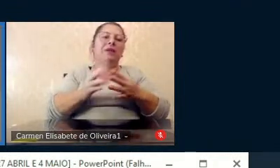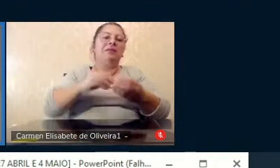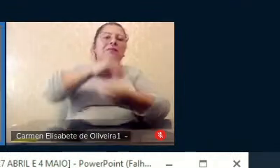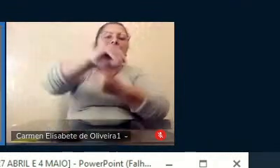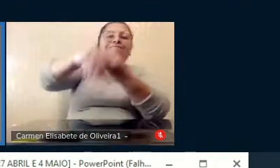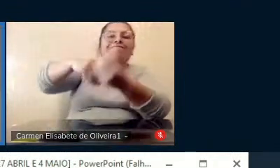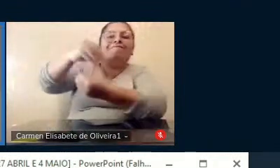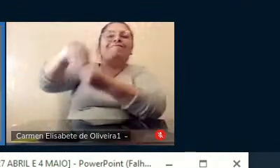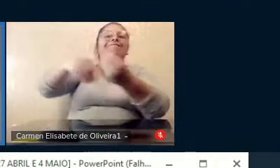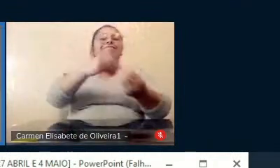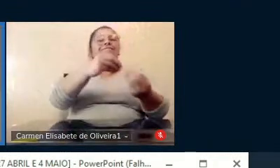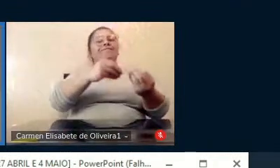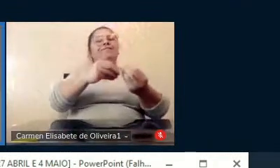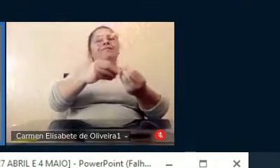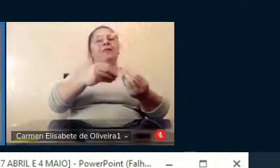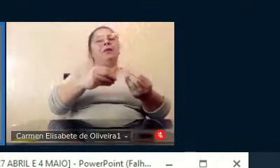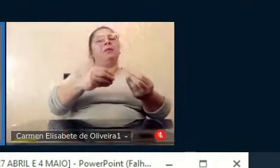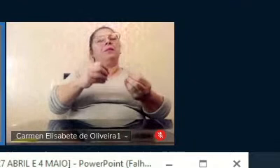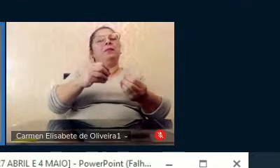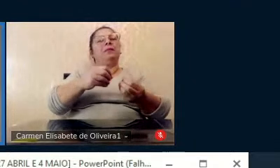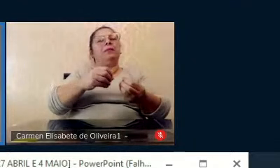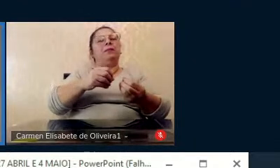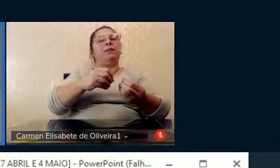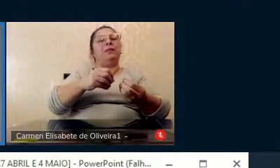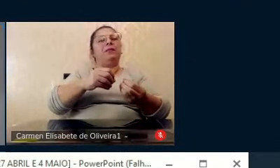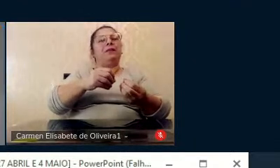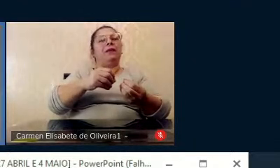engaja para fazer